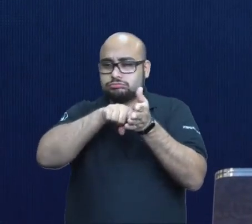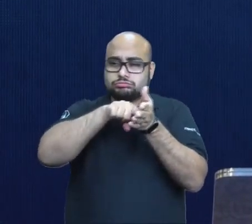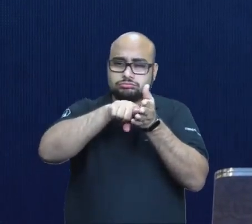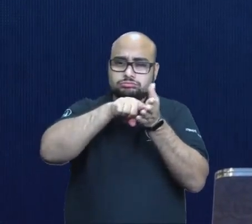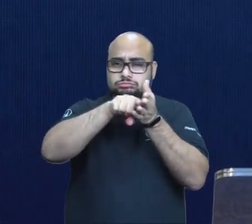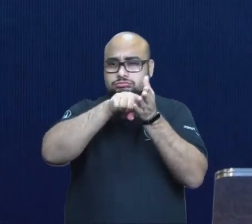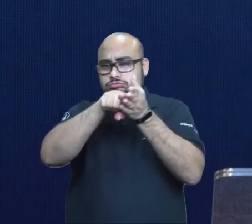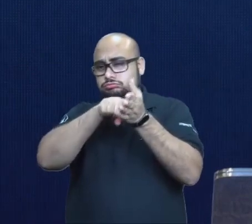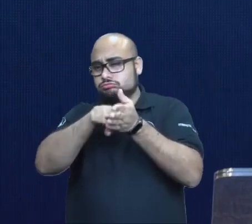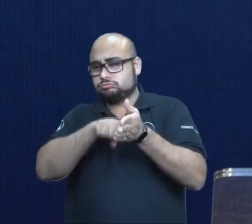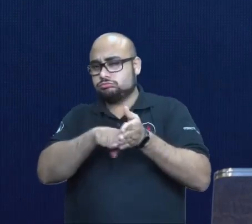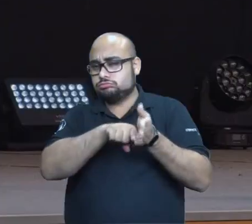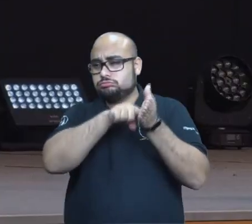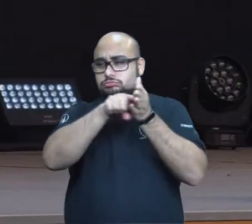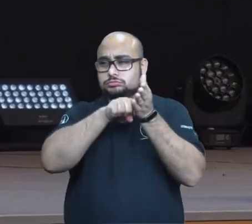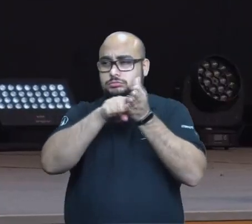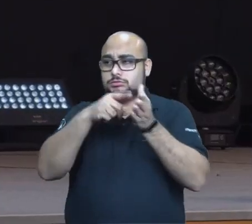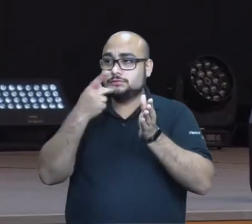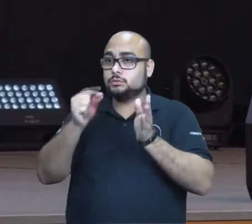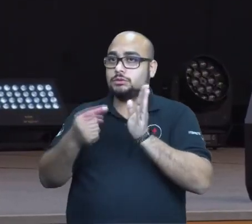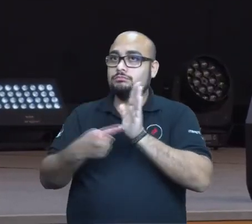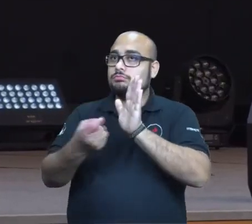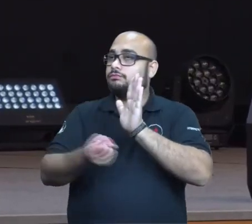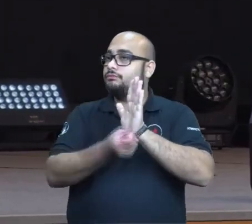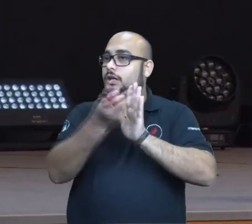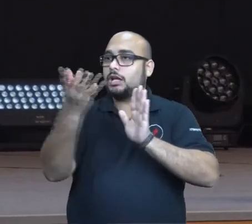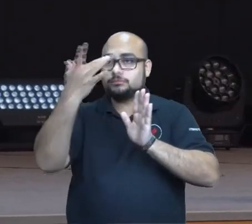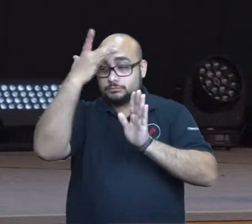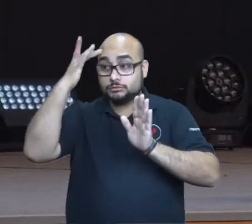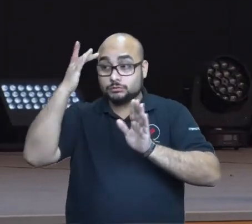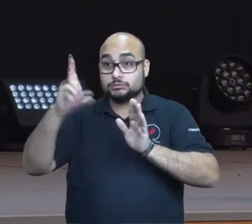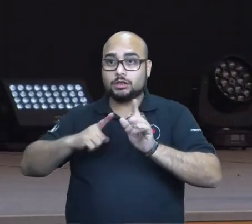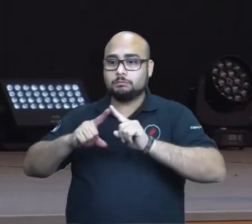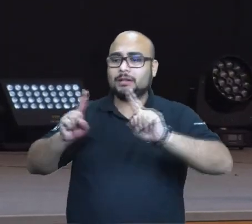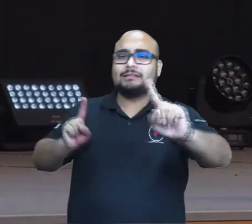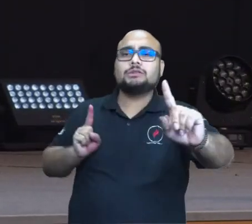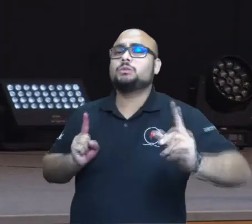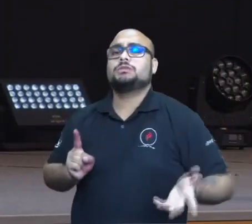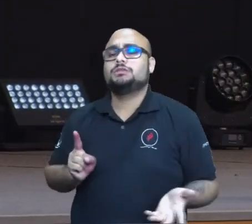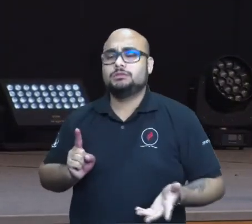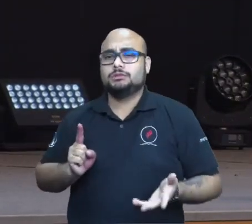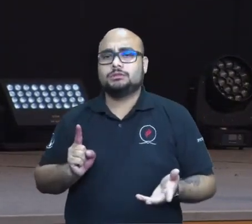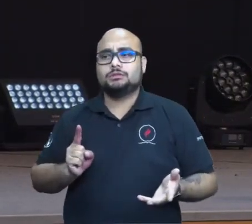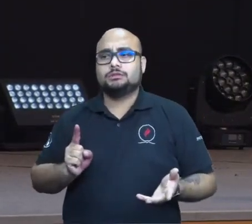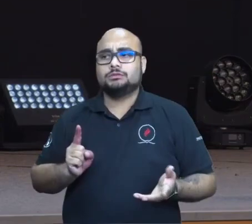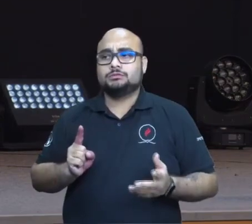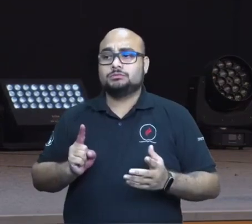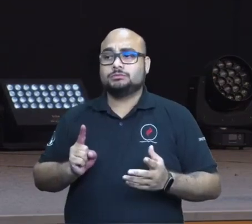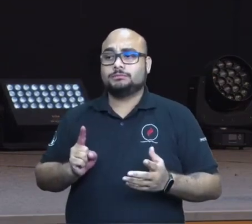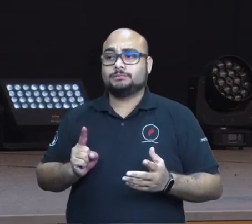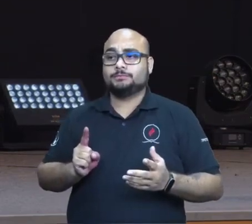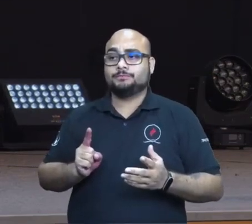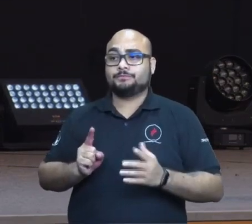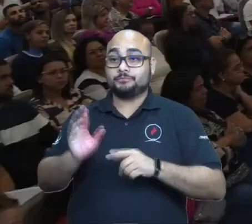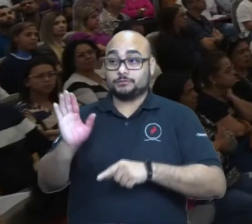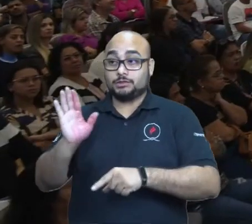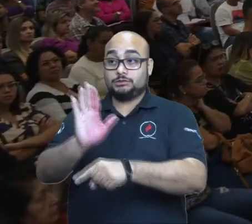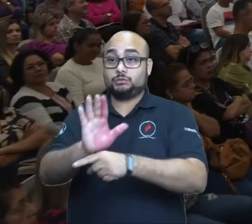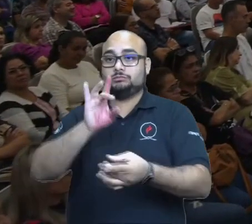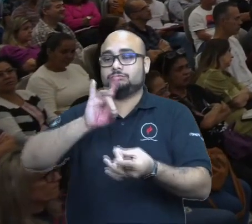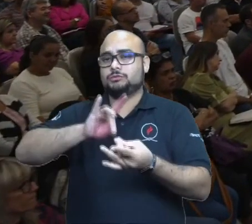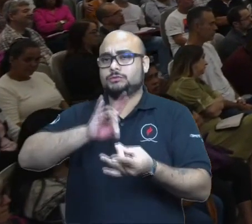tem um grupo enorme de pessoas mas a espiritualização da coisa ela passa por um só